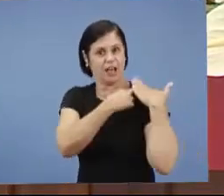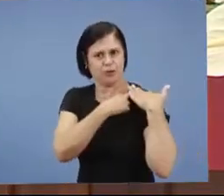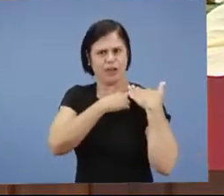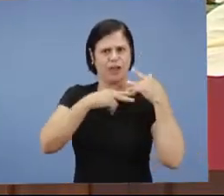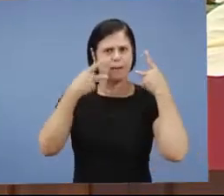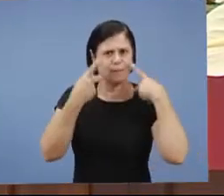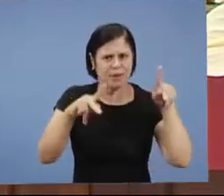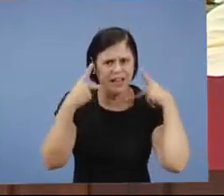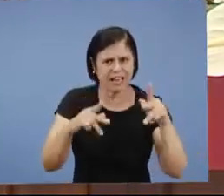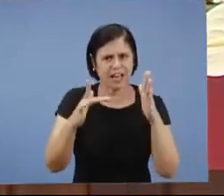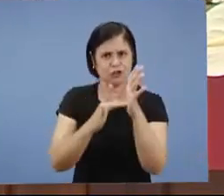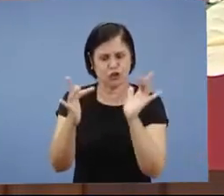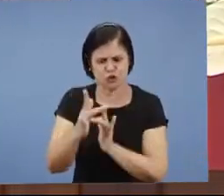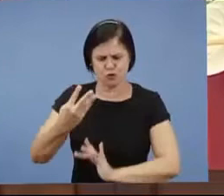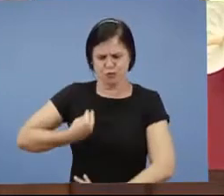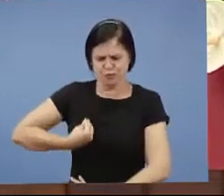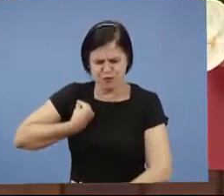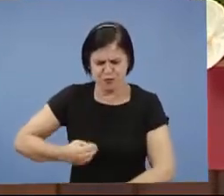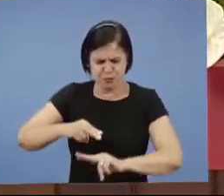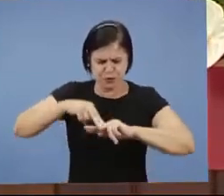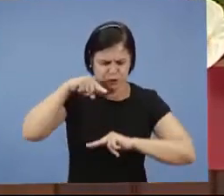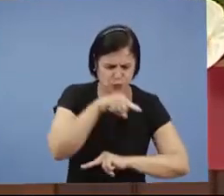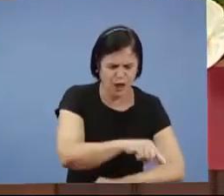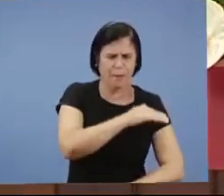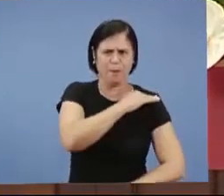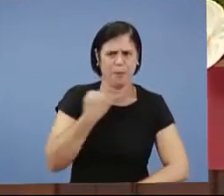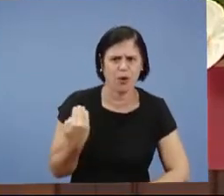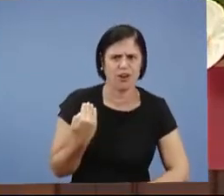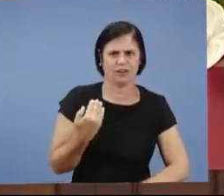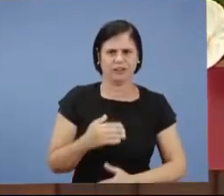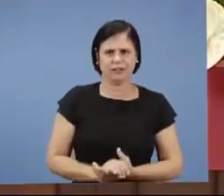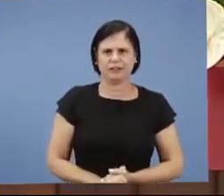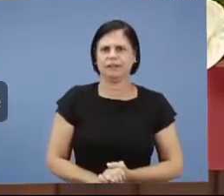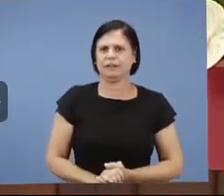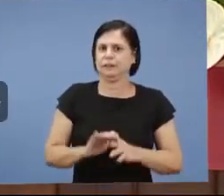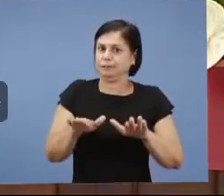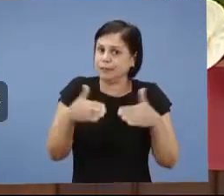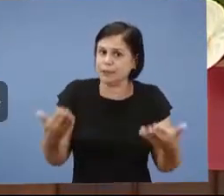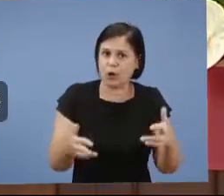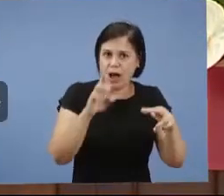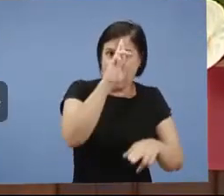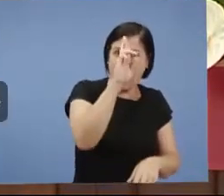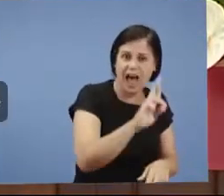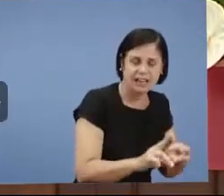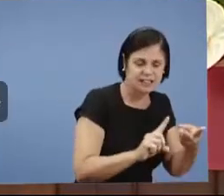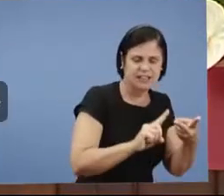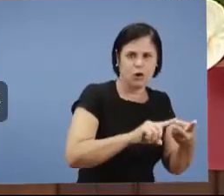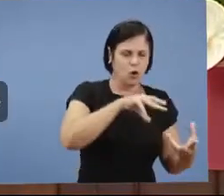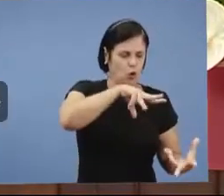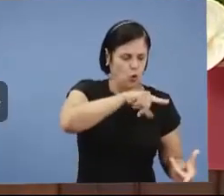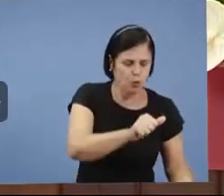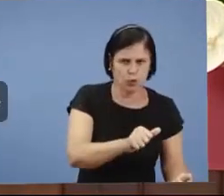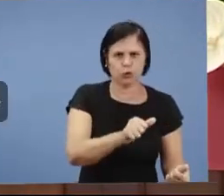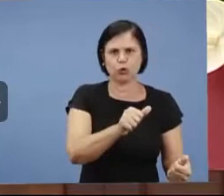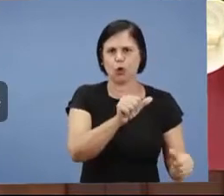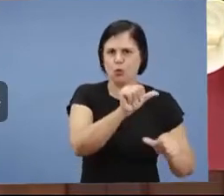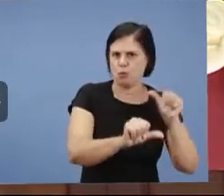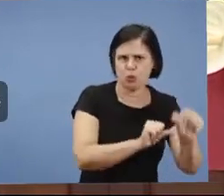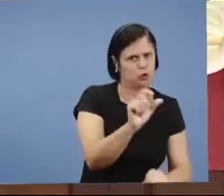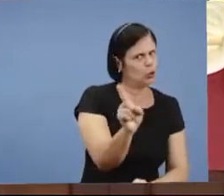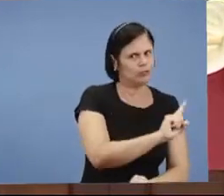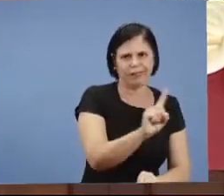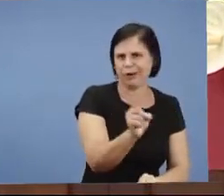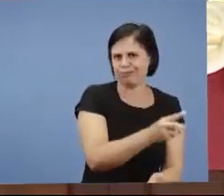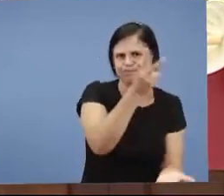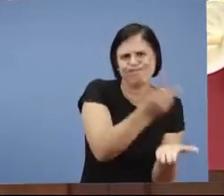que ela tinha para a igreja daqueles dias. A carne e o mundo não mudaram a tática, é a